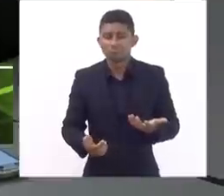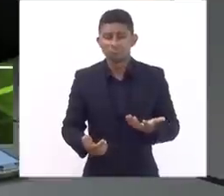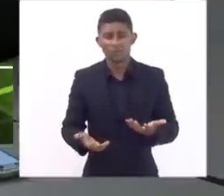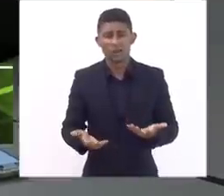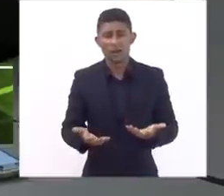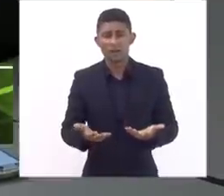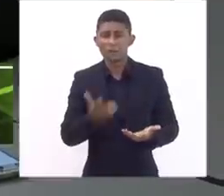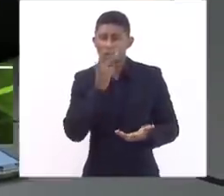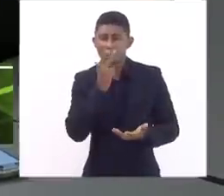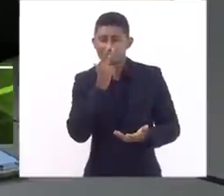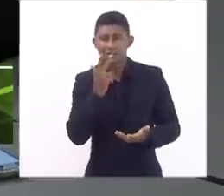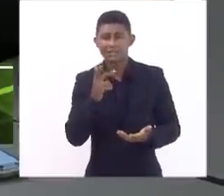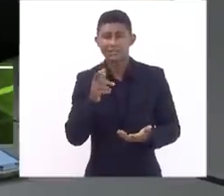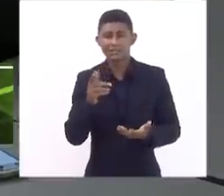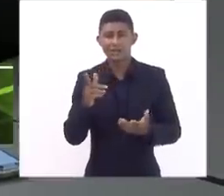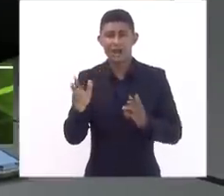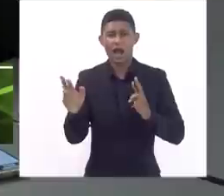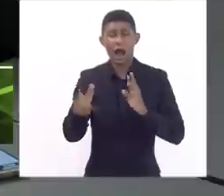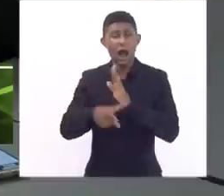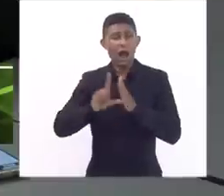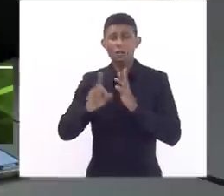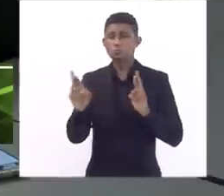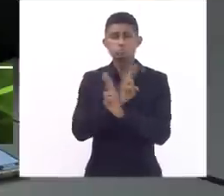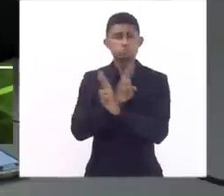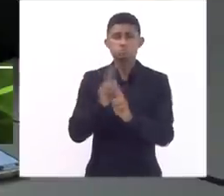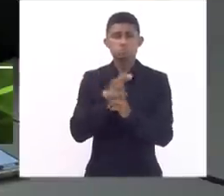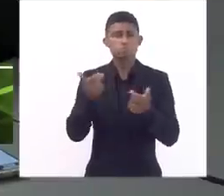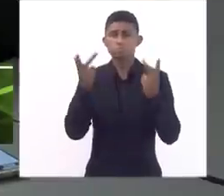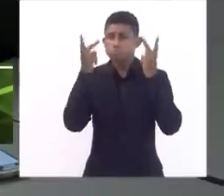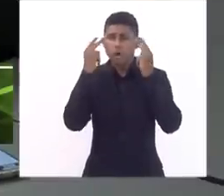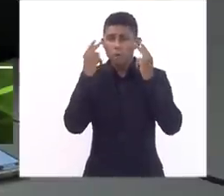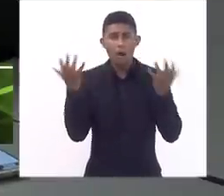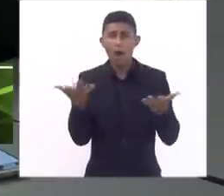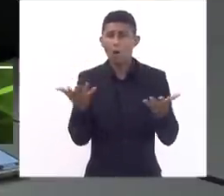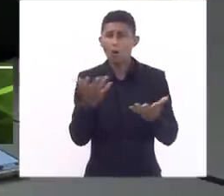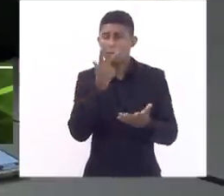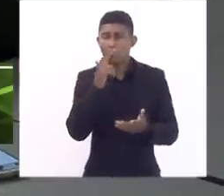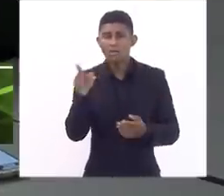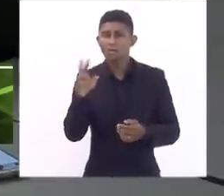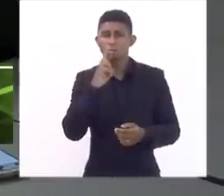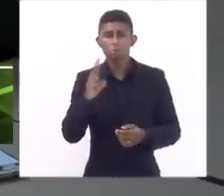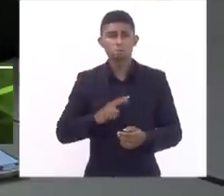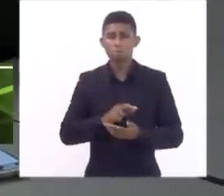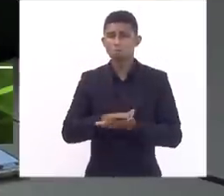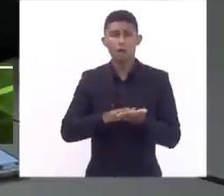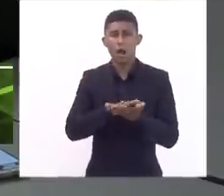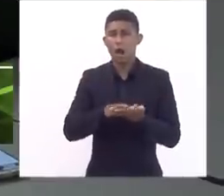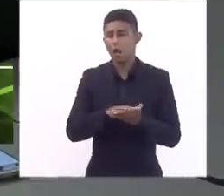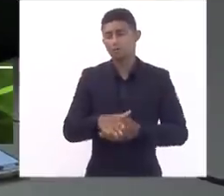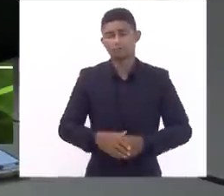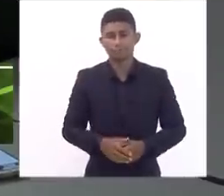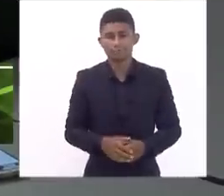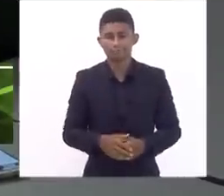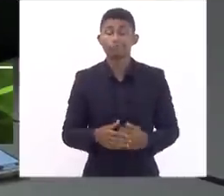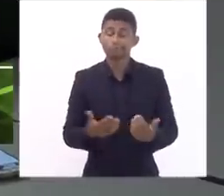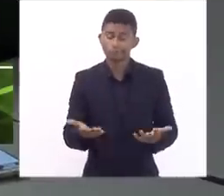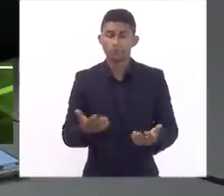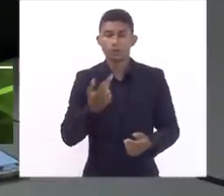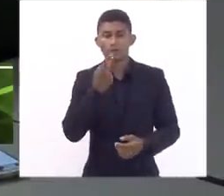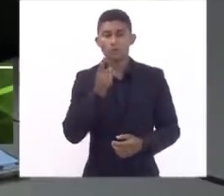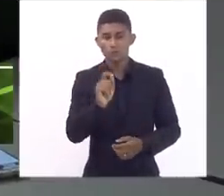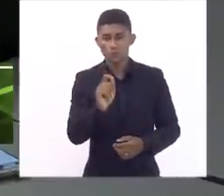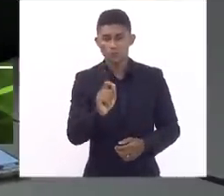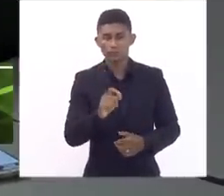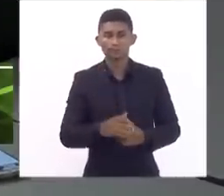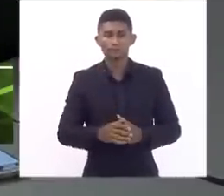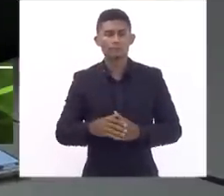até agora aqui com a Secretaria de Estado de Educação. Eu quero destacar, presidente, só um elemento. Após essa questão,